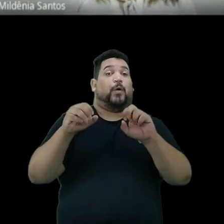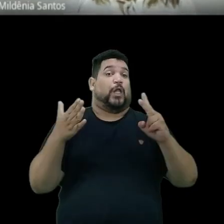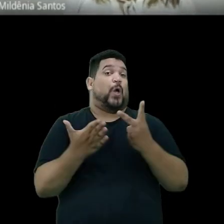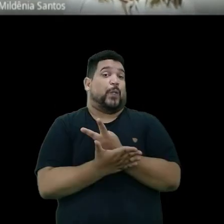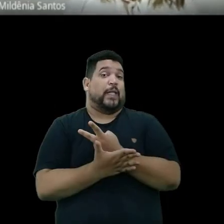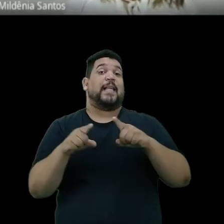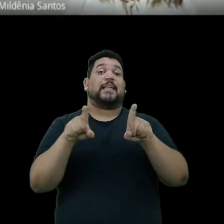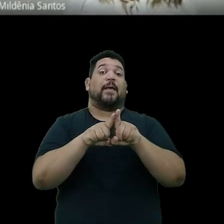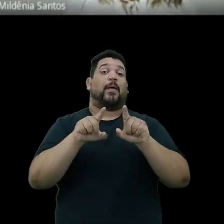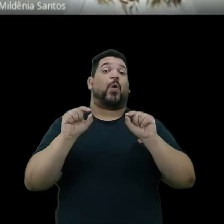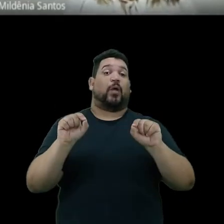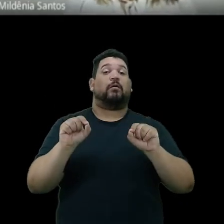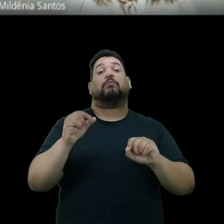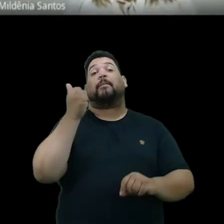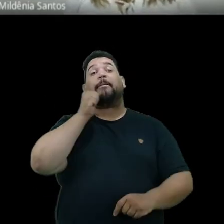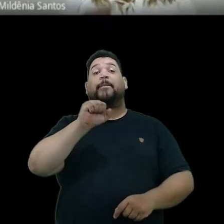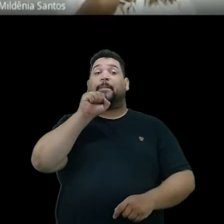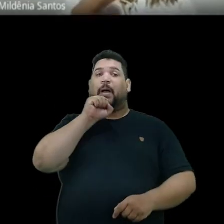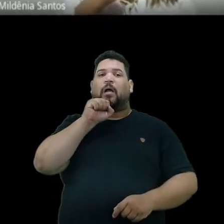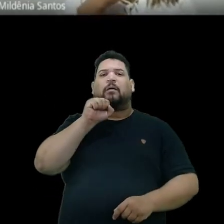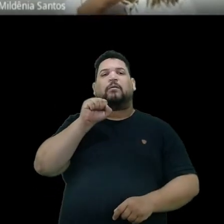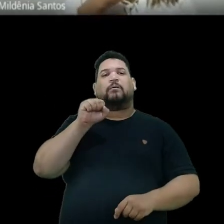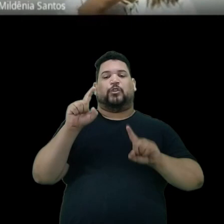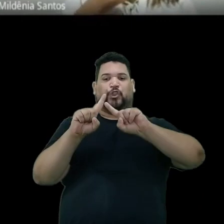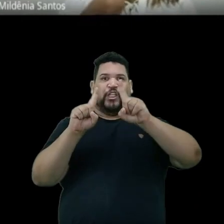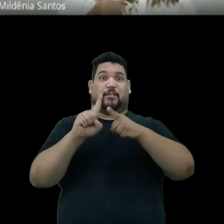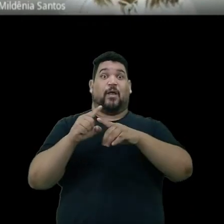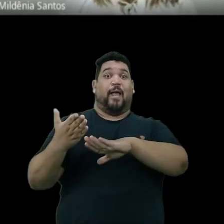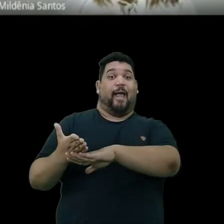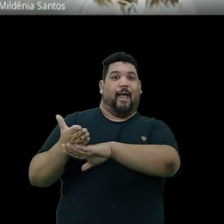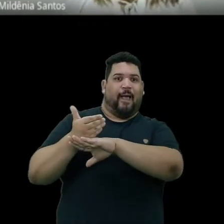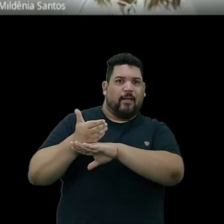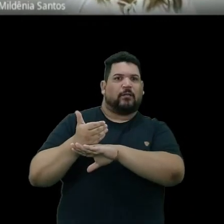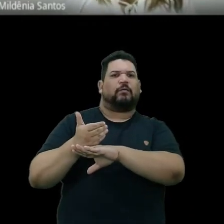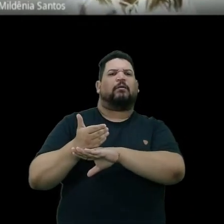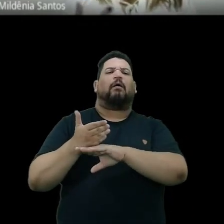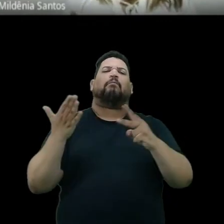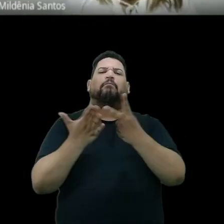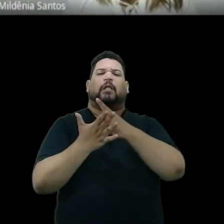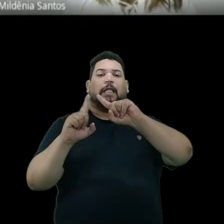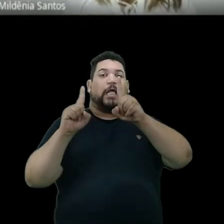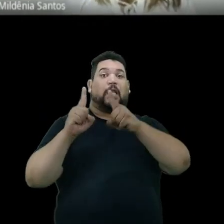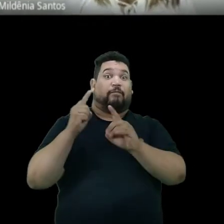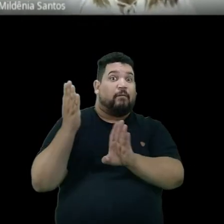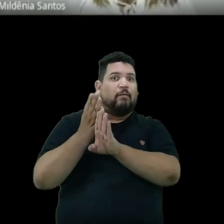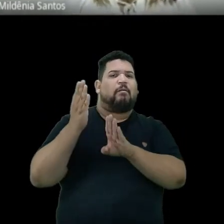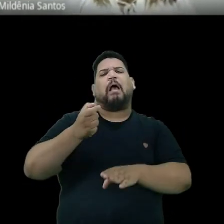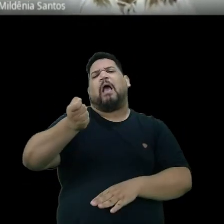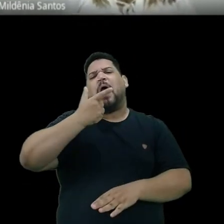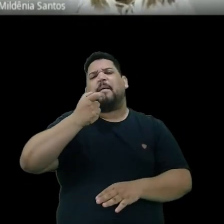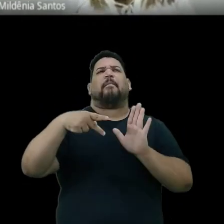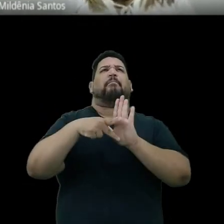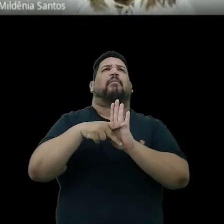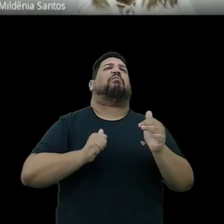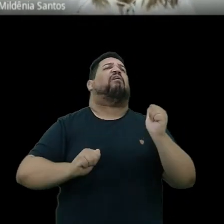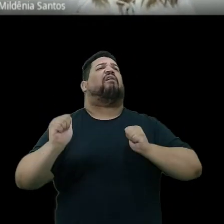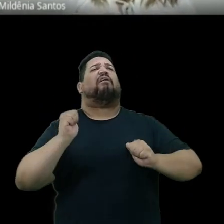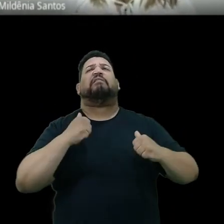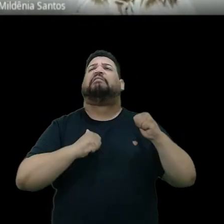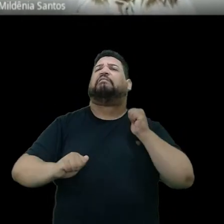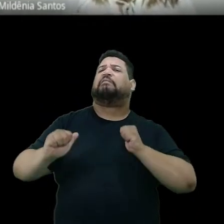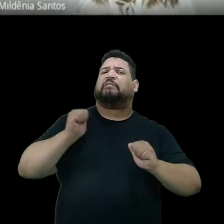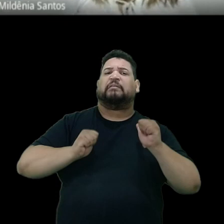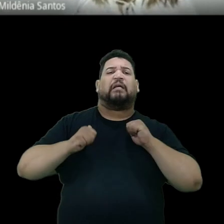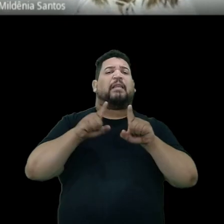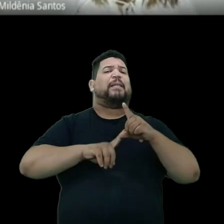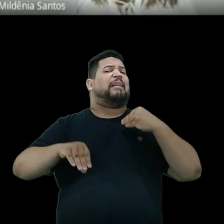de mães que antes da gestação, de descobrirem que estavam grávidas, tomavam remédios para ansiedade, tomavam remédio para depressão, e